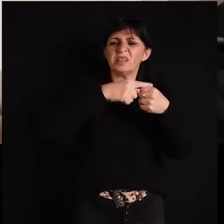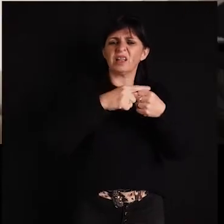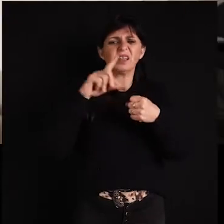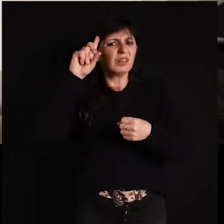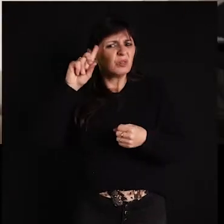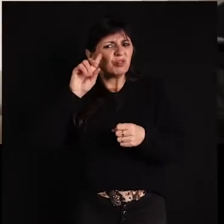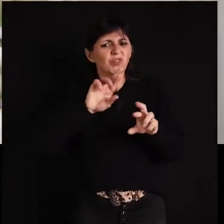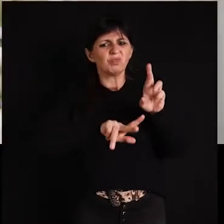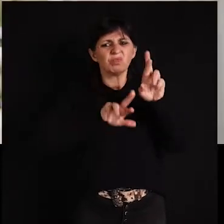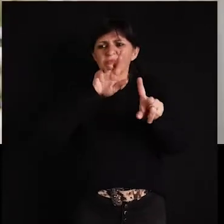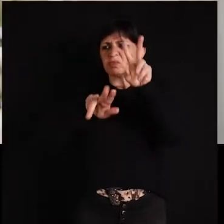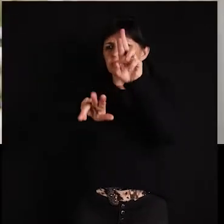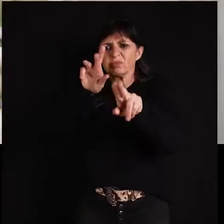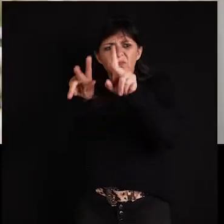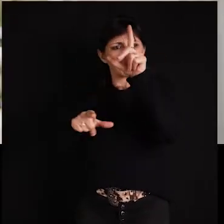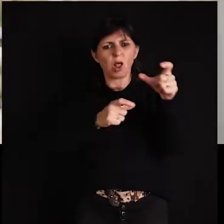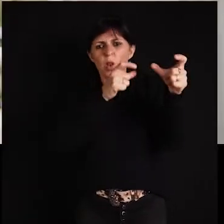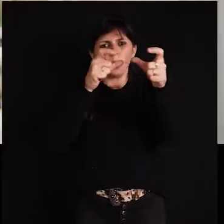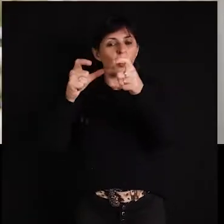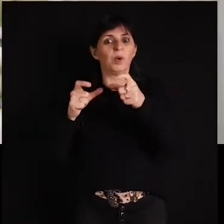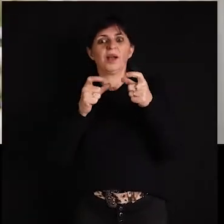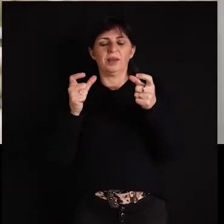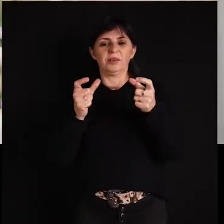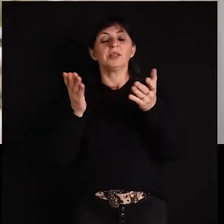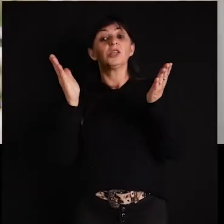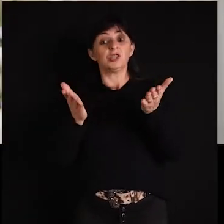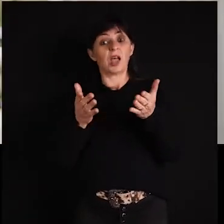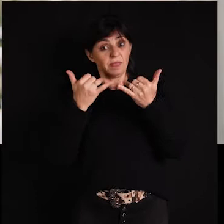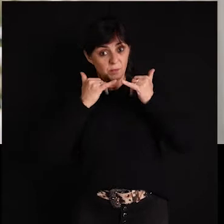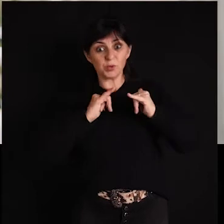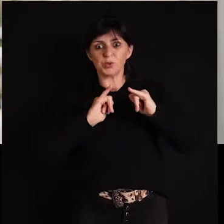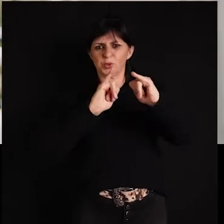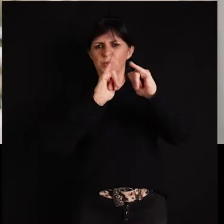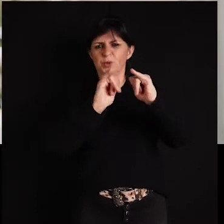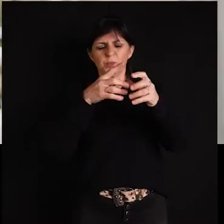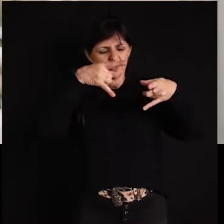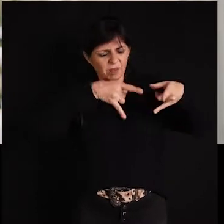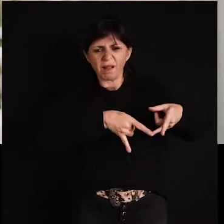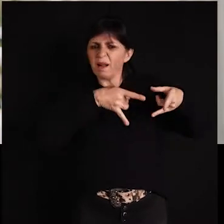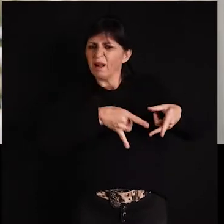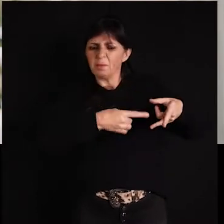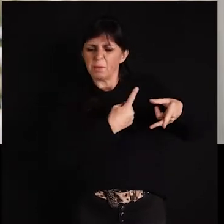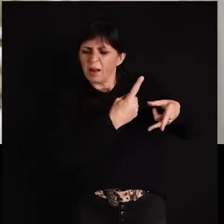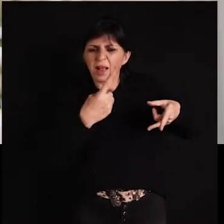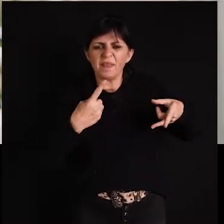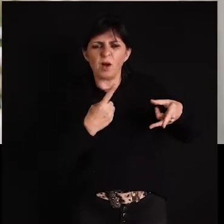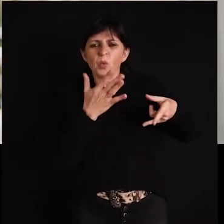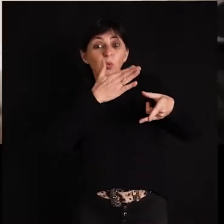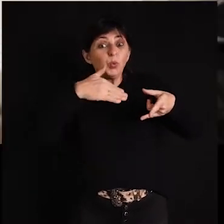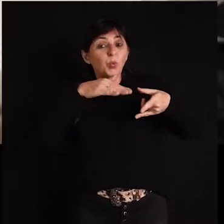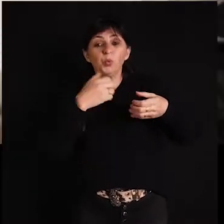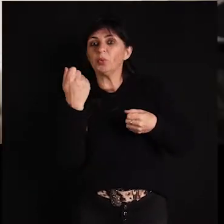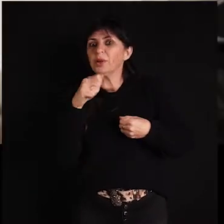lugar. Então a gente já tem tudo preparado, o ônibus com as camas, tem o necessário